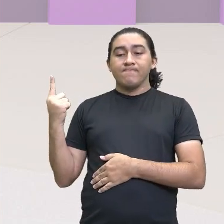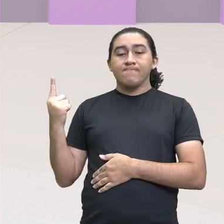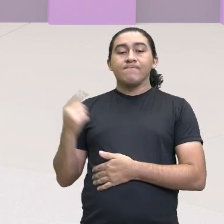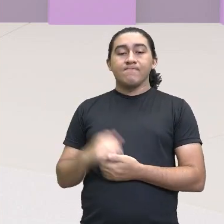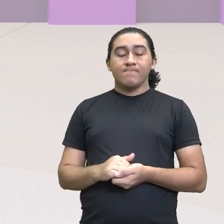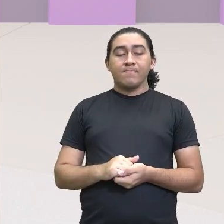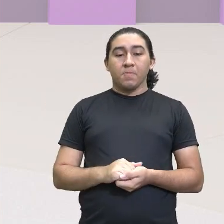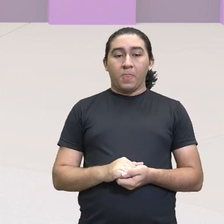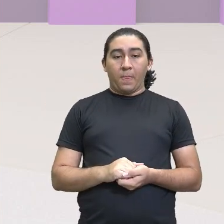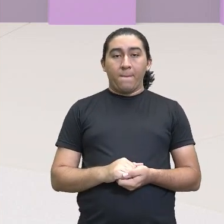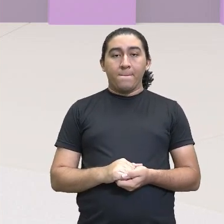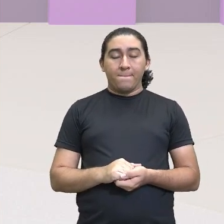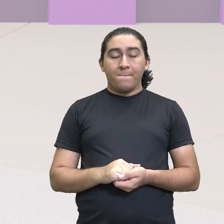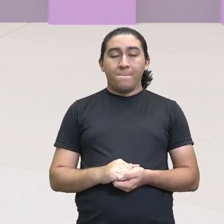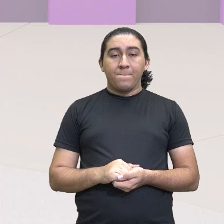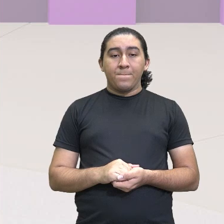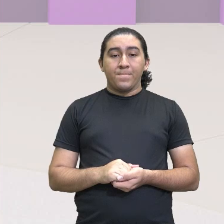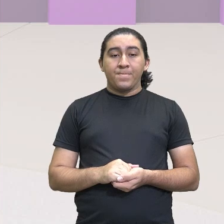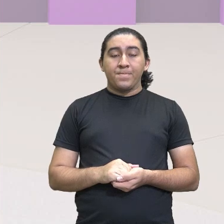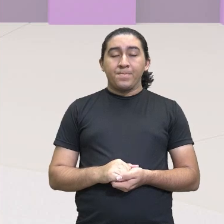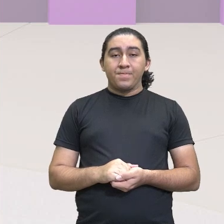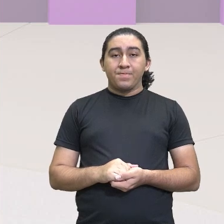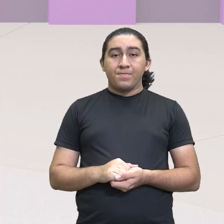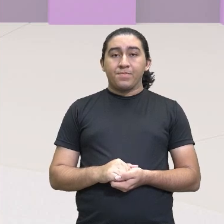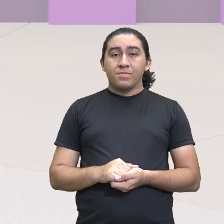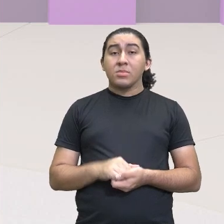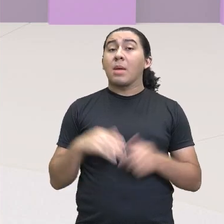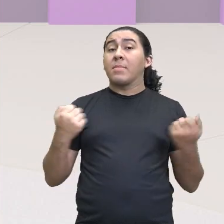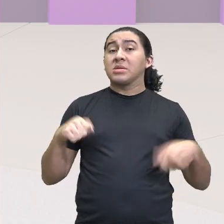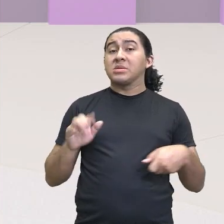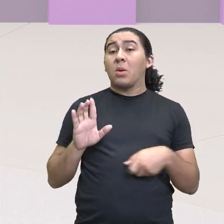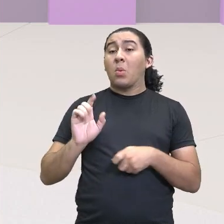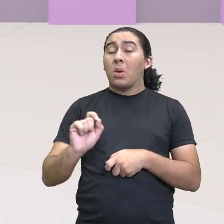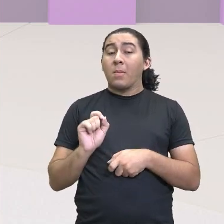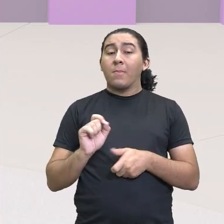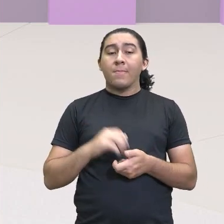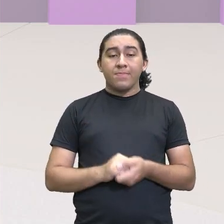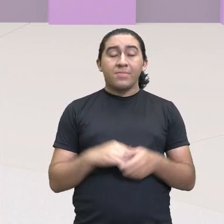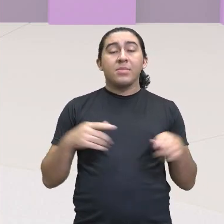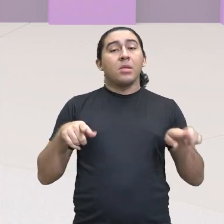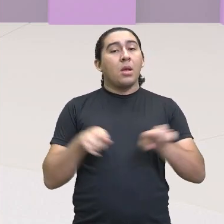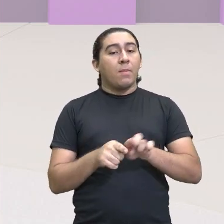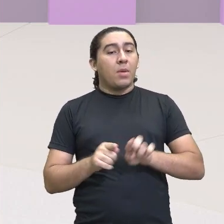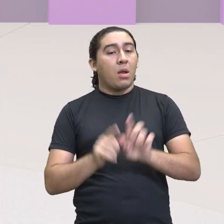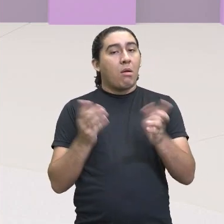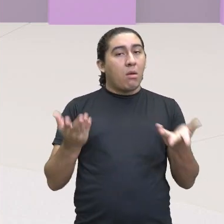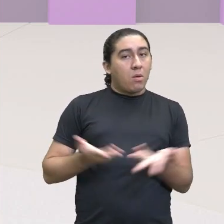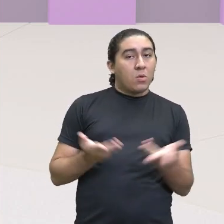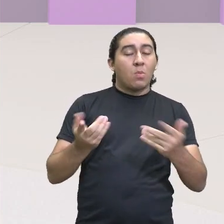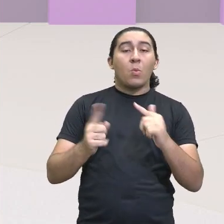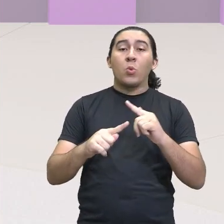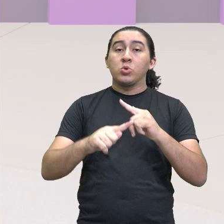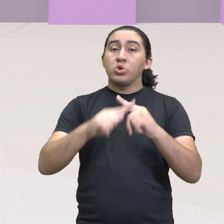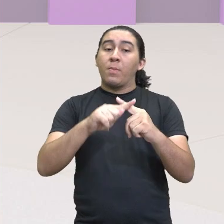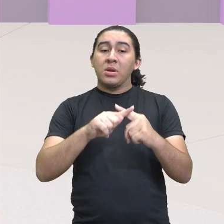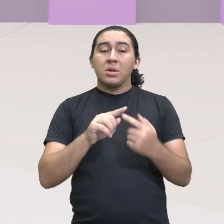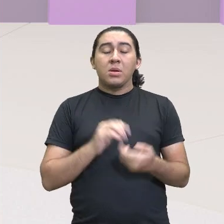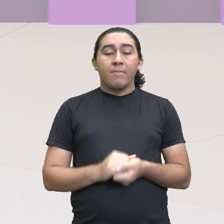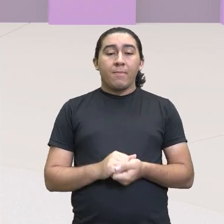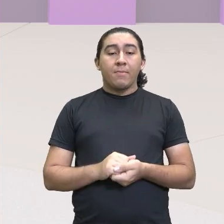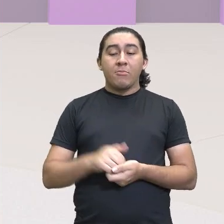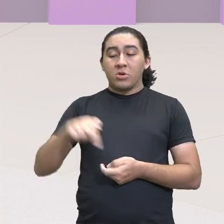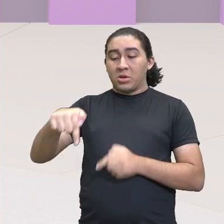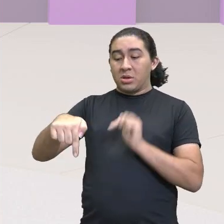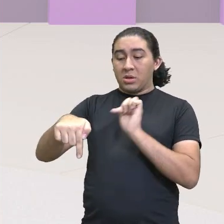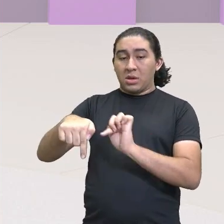termo da sequência é o A1. E o que mais que a gente precisa? A gente vai multiplicar pela razão elevado